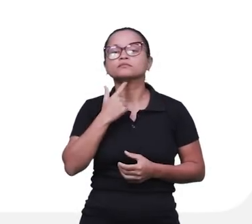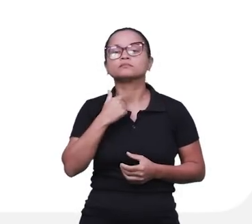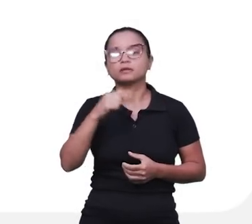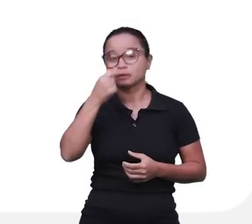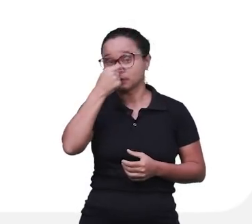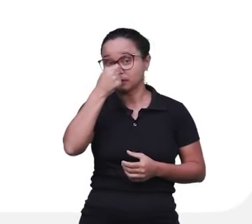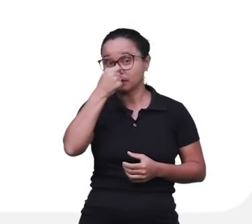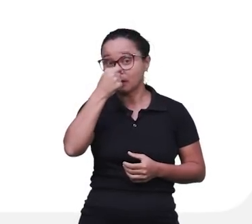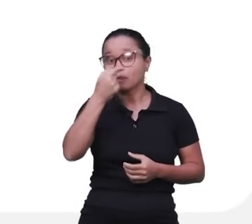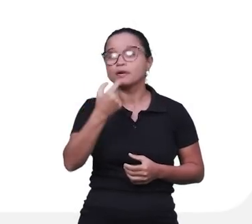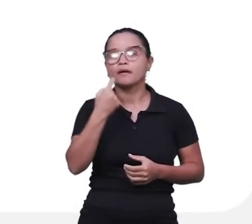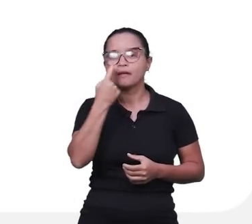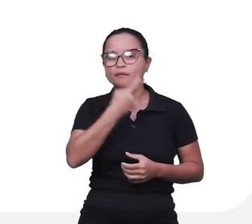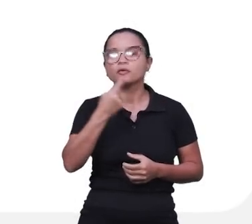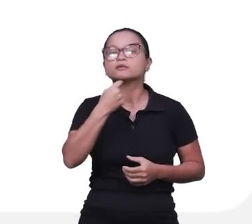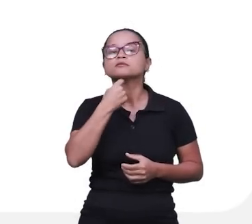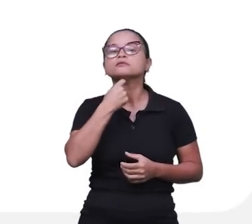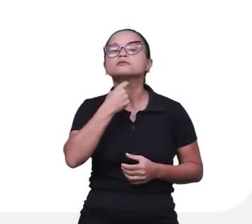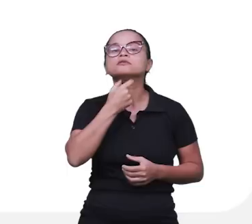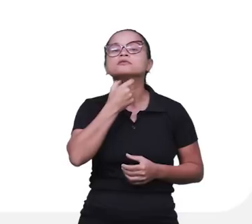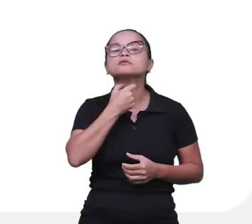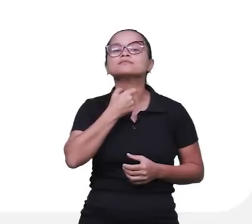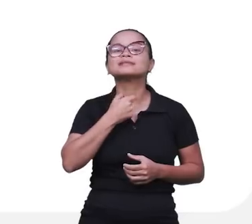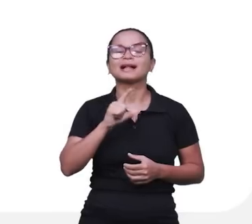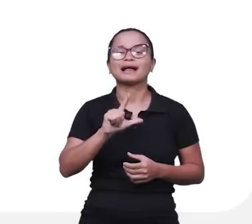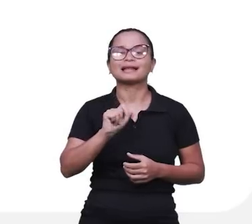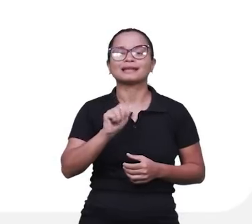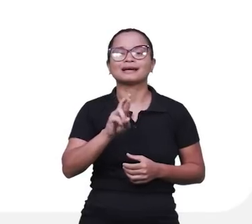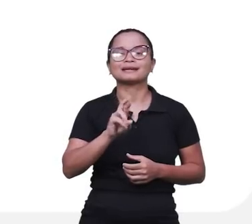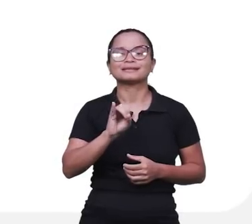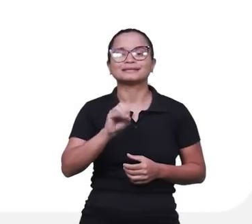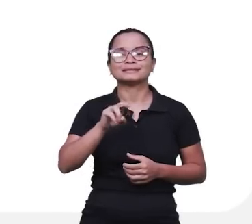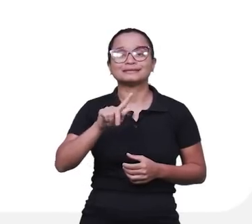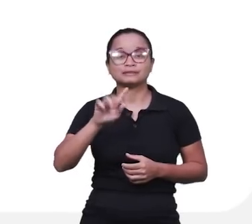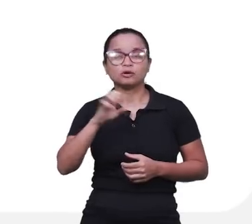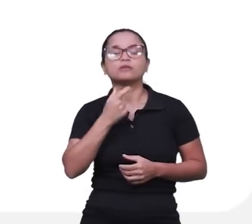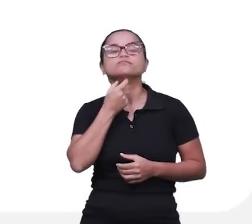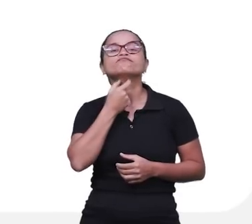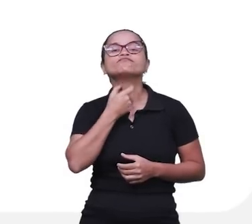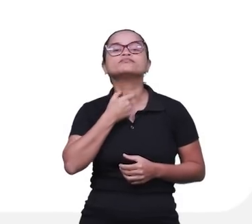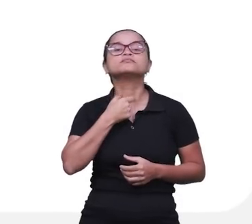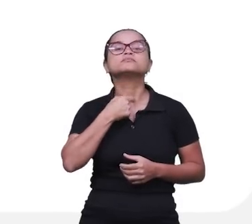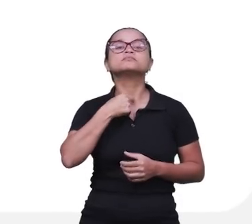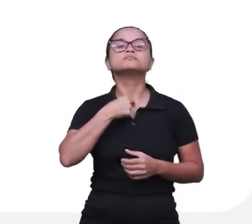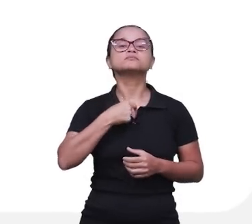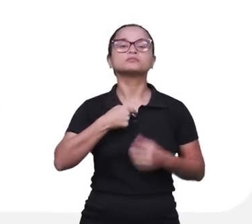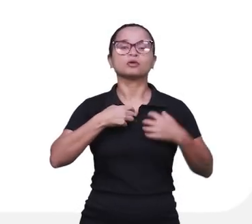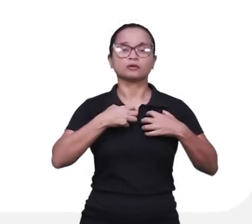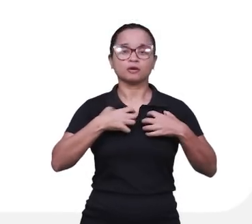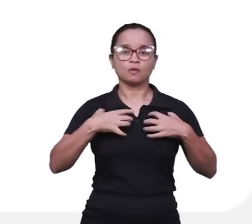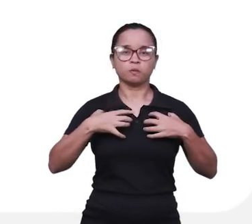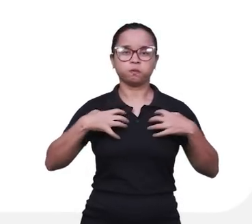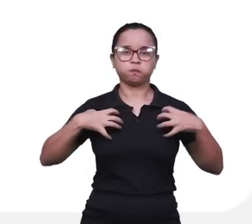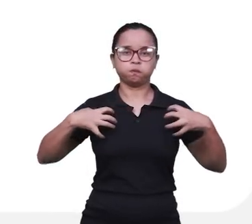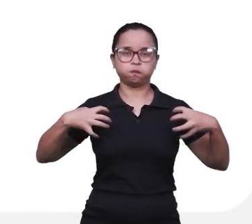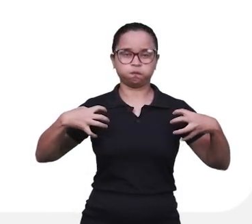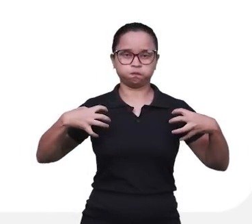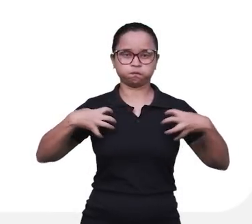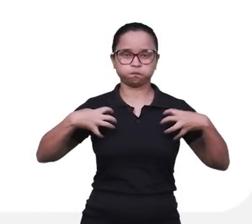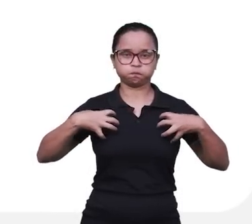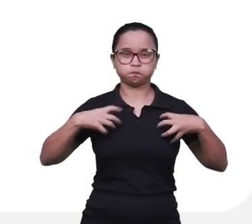essa região do nariz e da boca, que vai até a nossa laringe, nessa região de pescoço. Ele vai expandir os